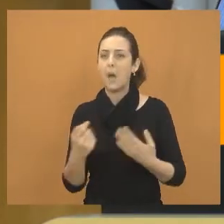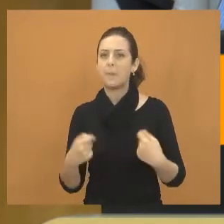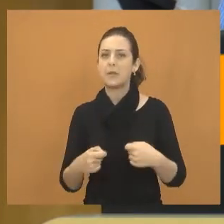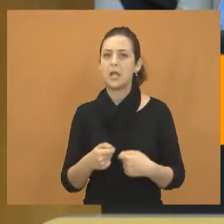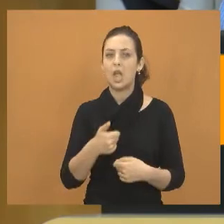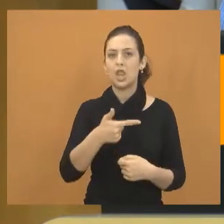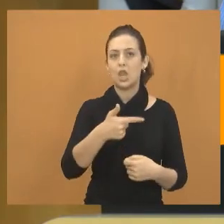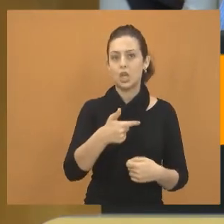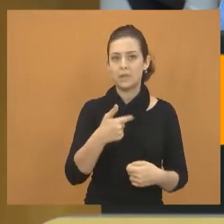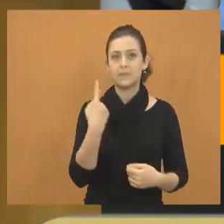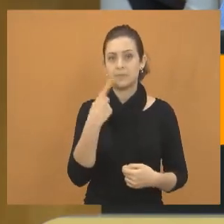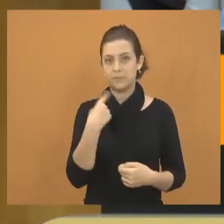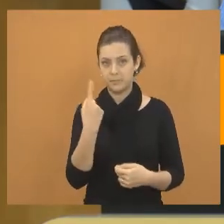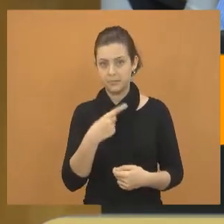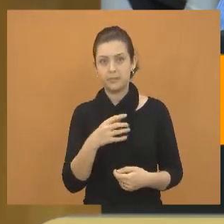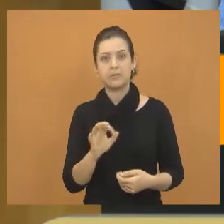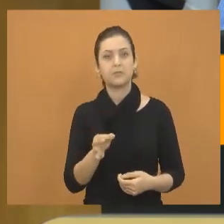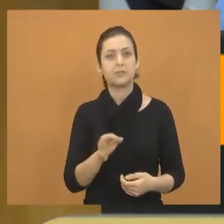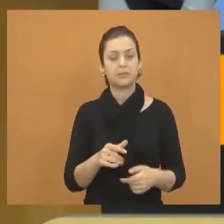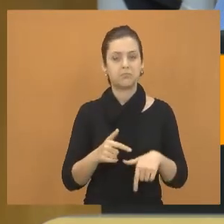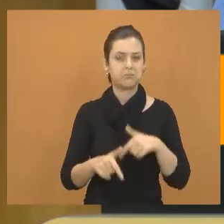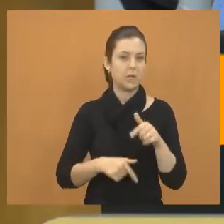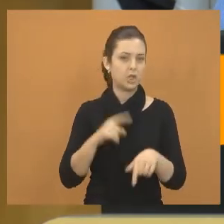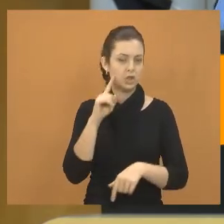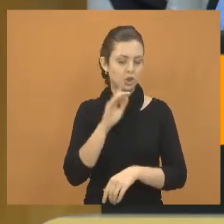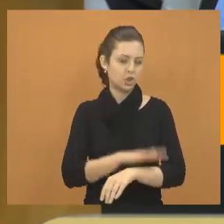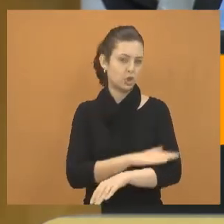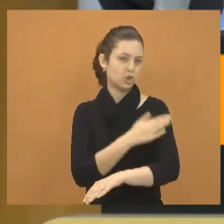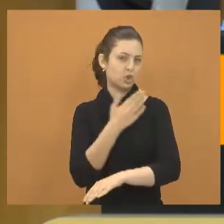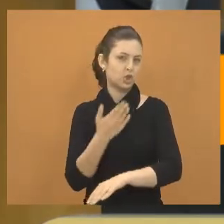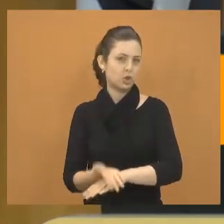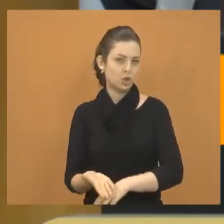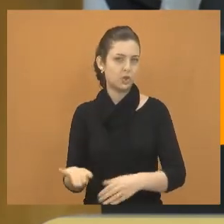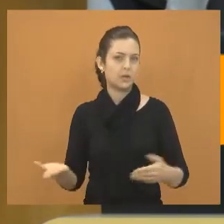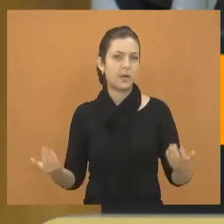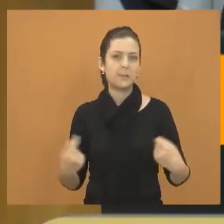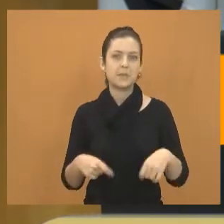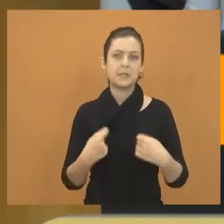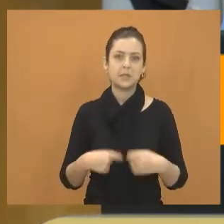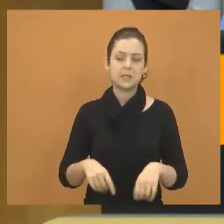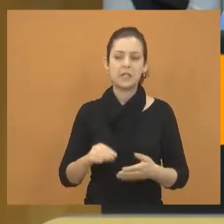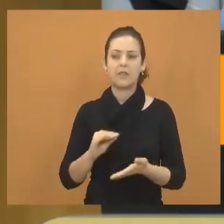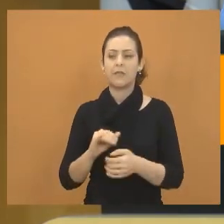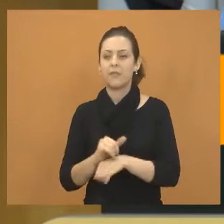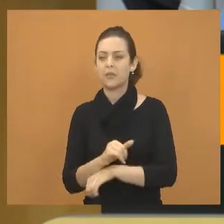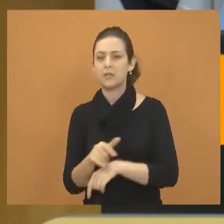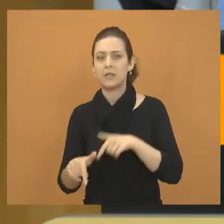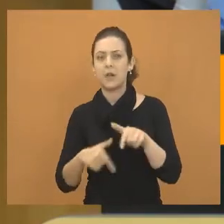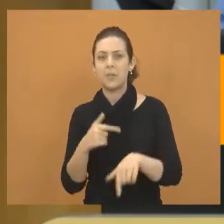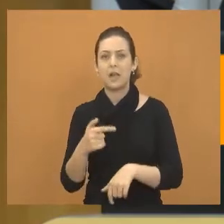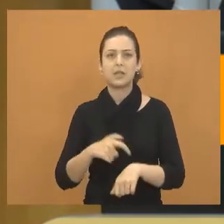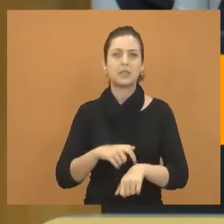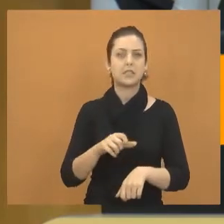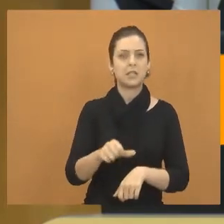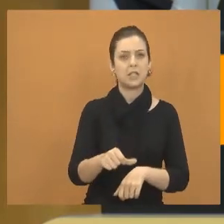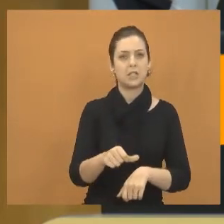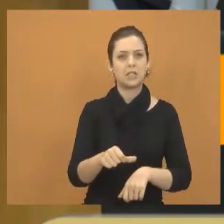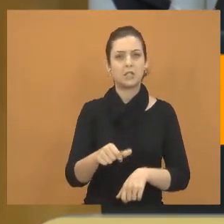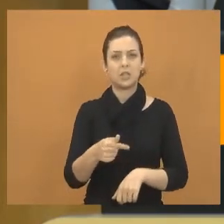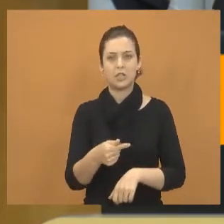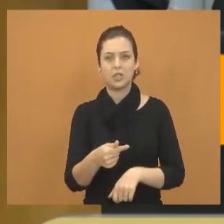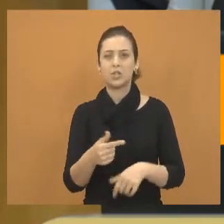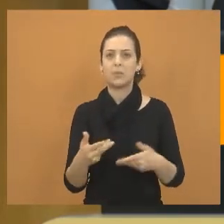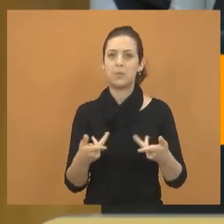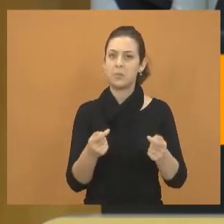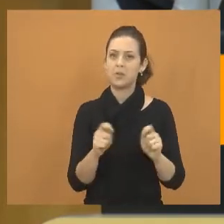funcionar 12 horas. Tem muita gente que trabalha durante o dia. Para não perder o dia, às vezes precisa, né, talvez até as 19 horas funcionar. Acho que dá para fazer